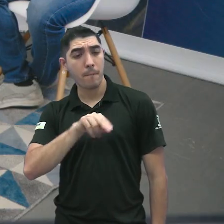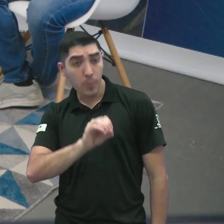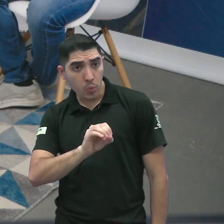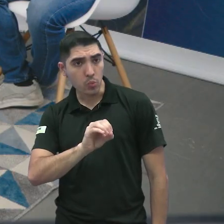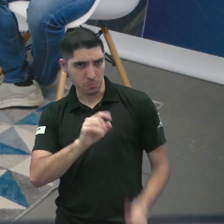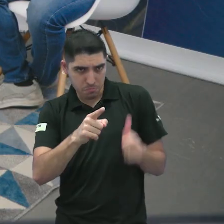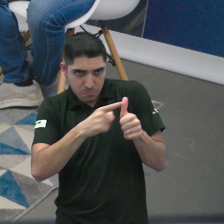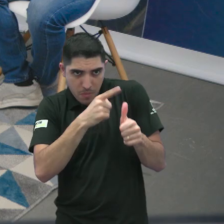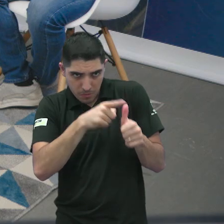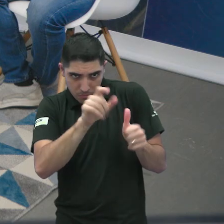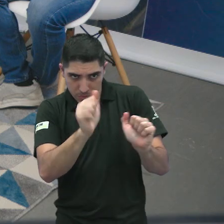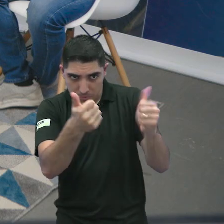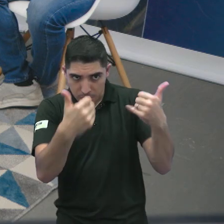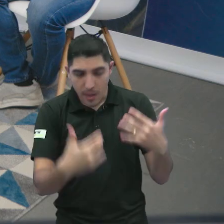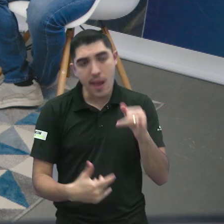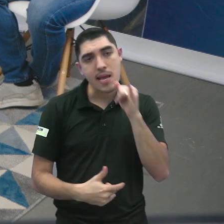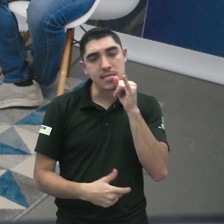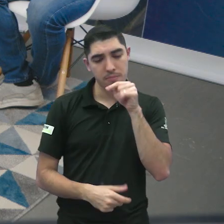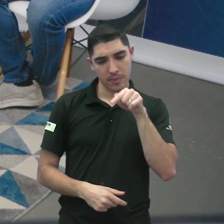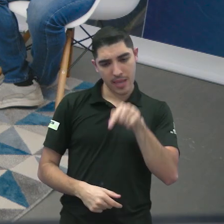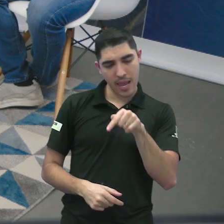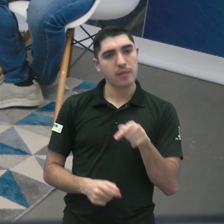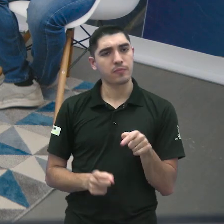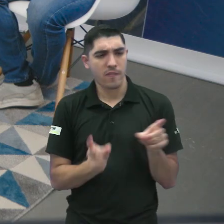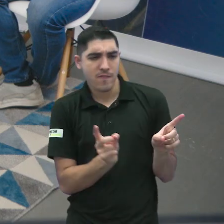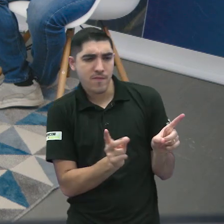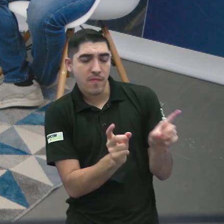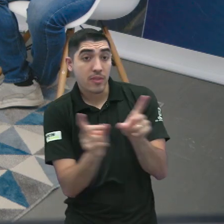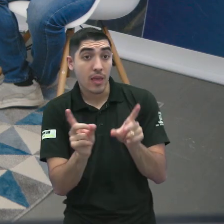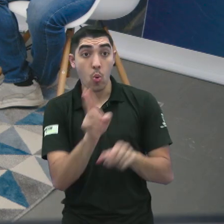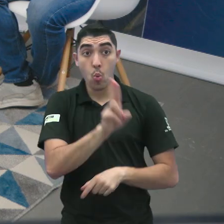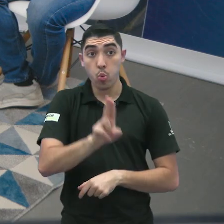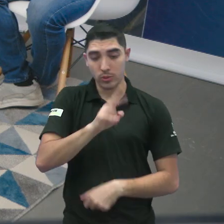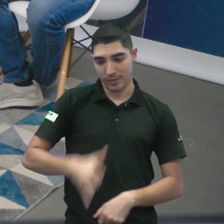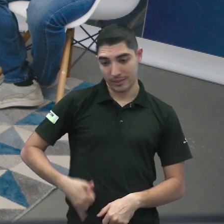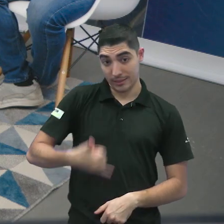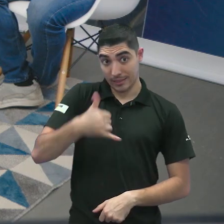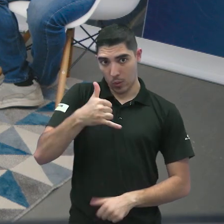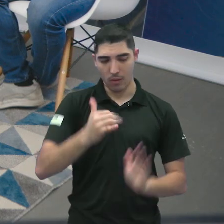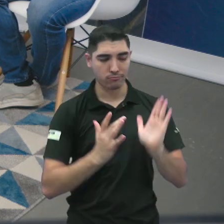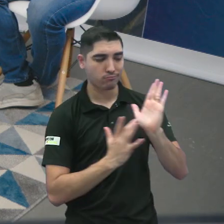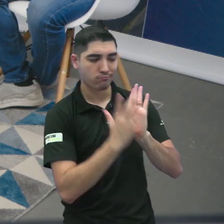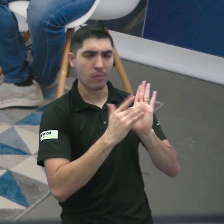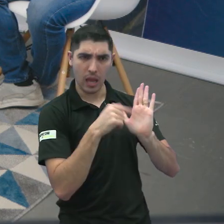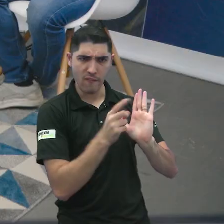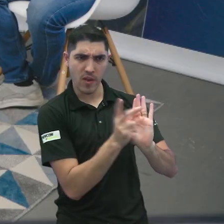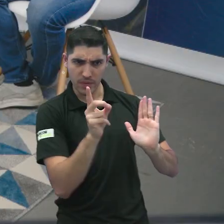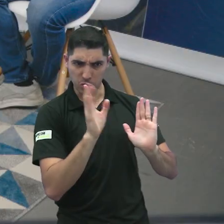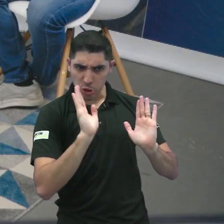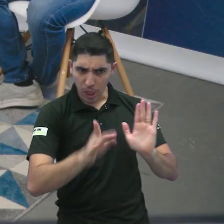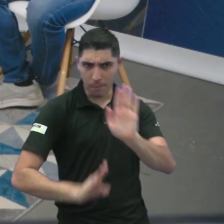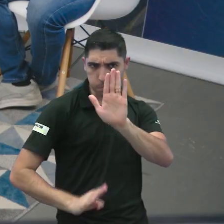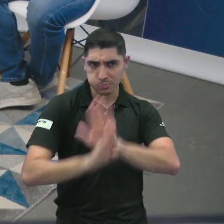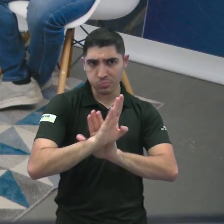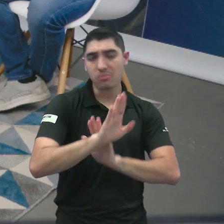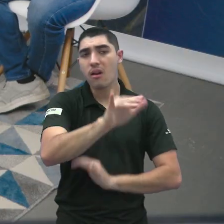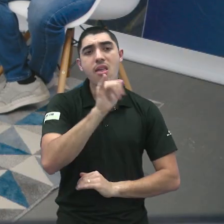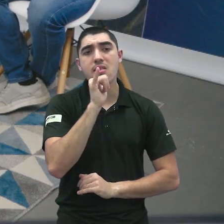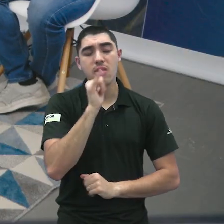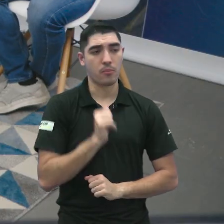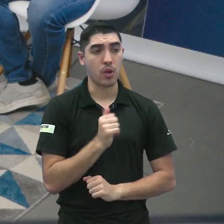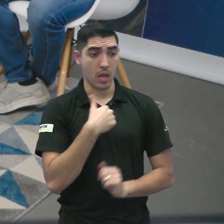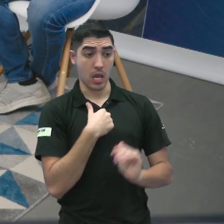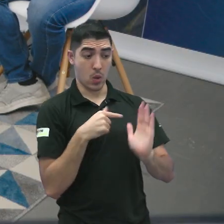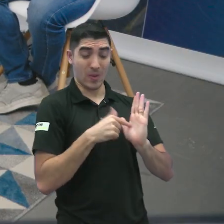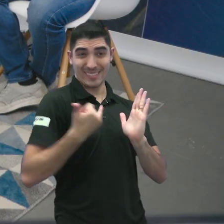saber primeiramente, as vendas via celular, elas cresceram, né? E quem compra pelo celular tem